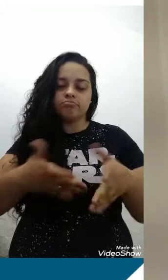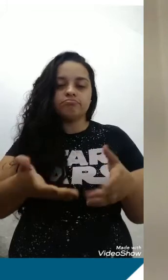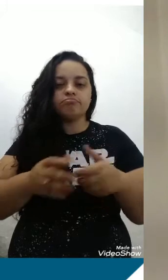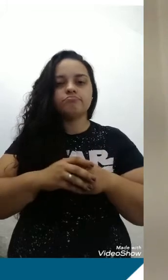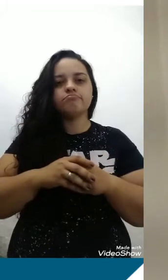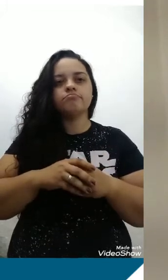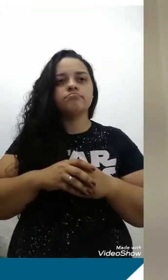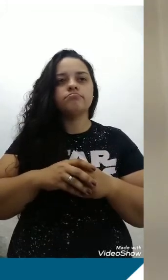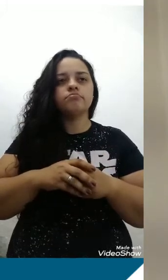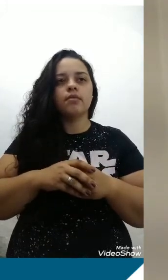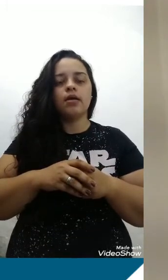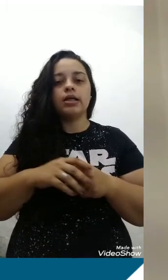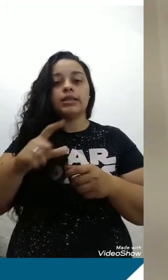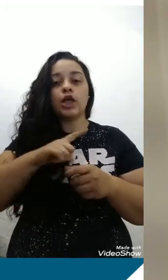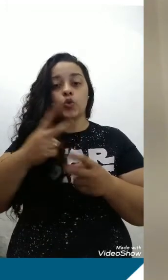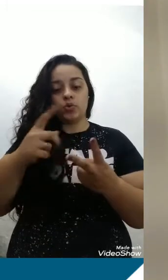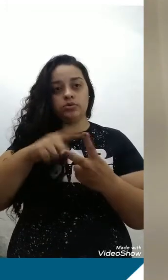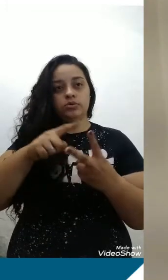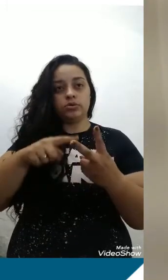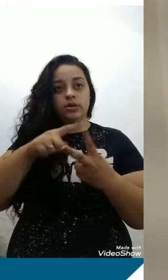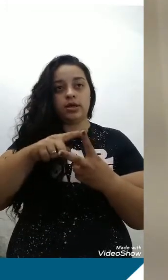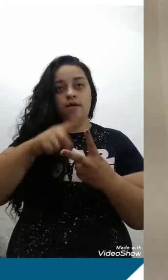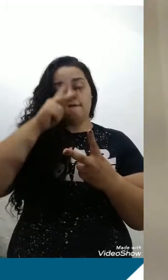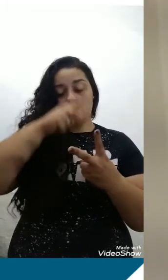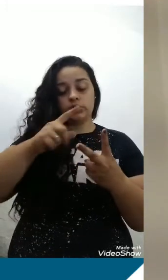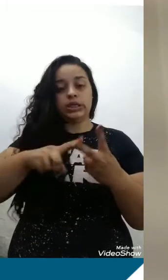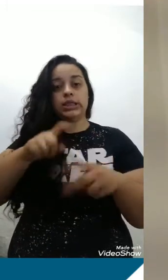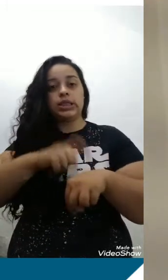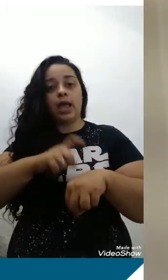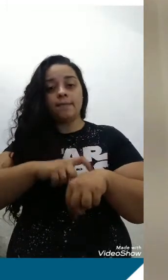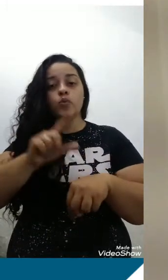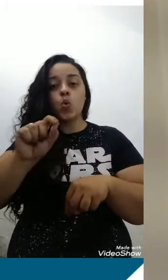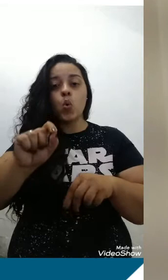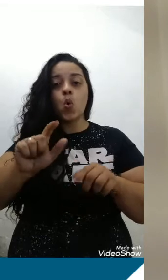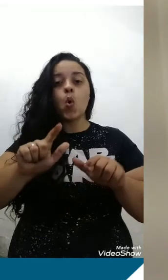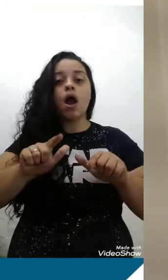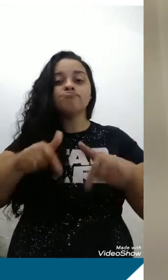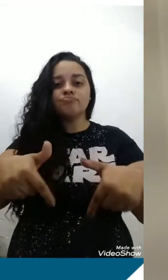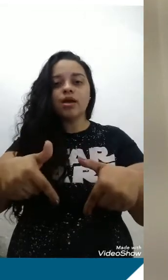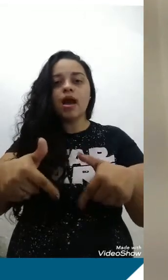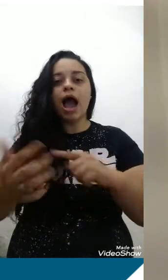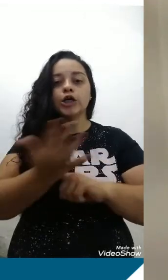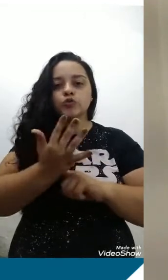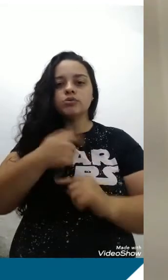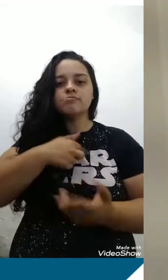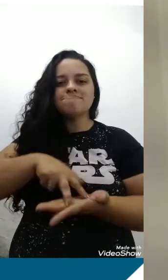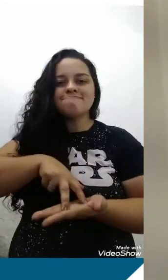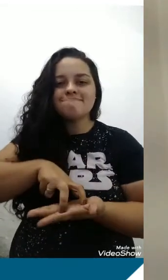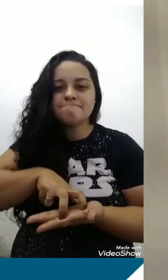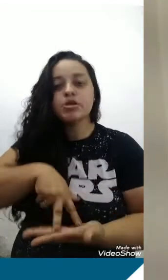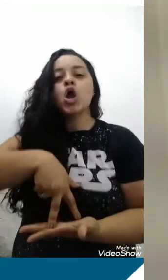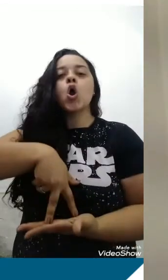alterar o movimento de alguma coisa. Daí, as duas grandezas que influenciam lá na altura